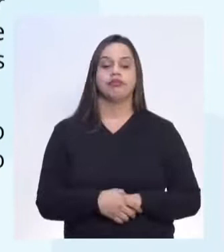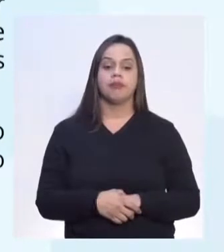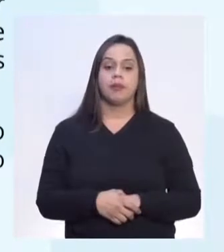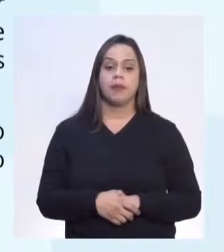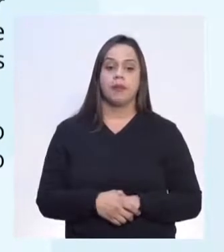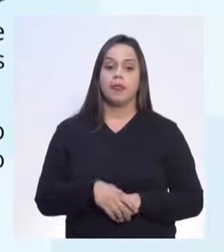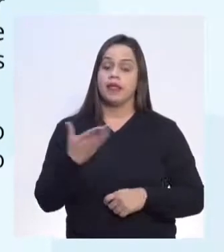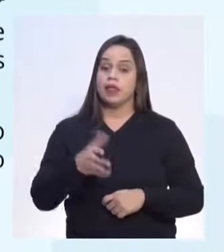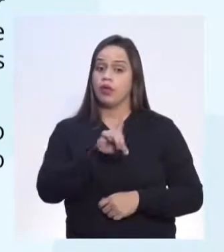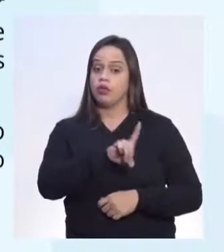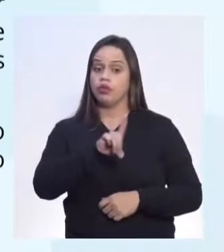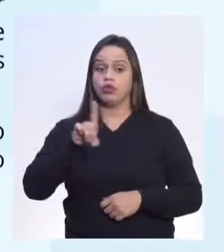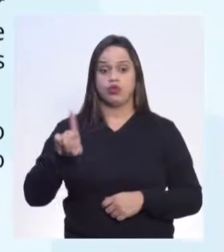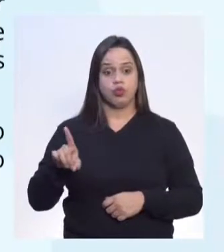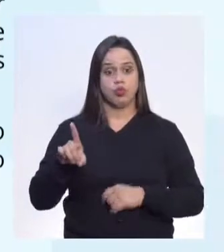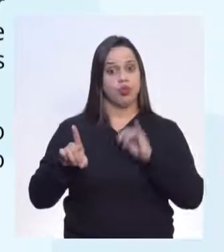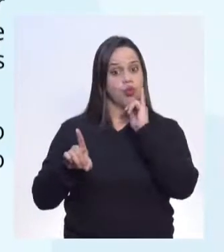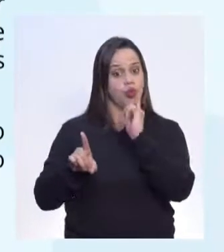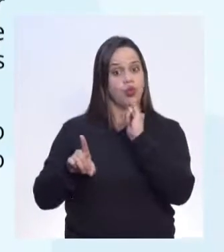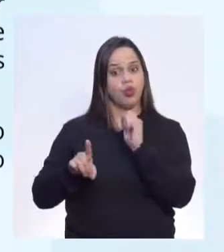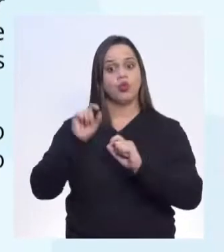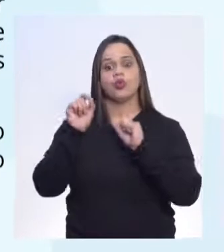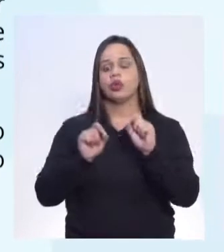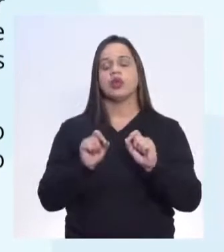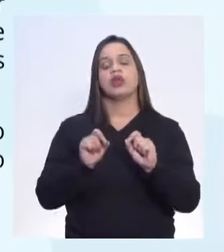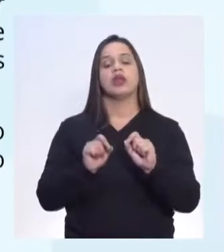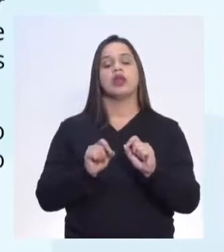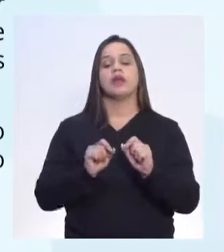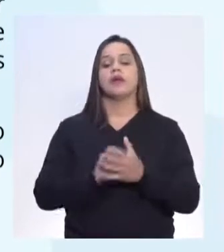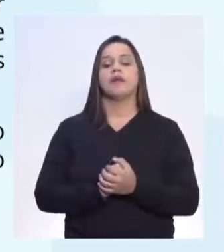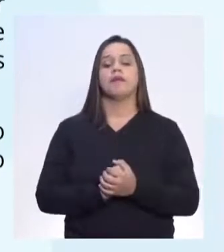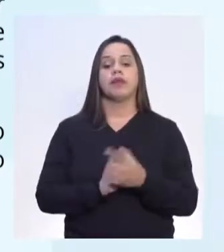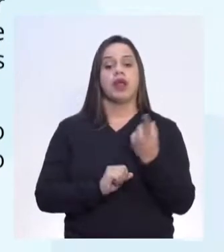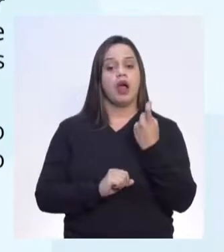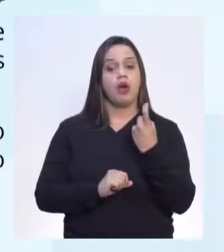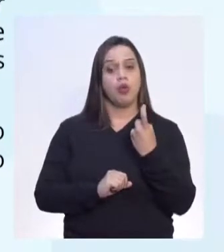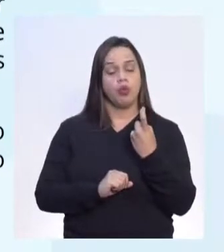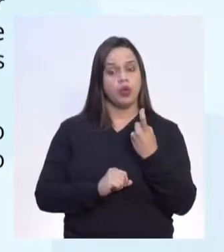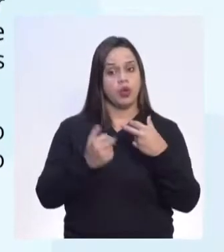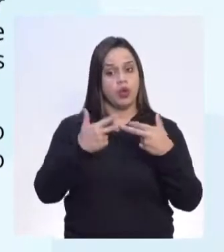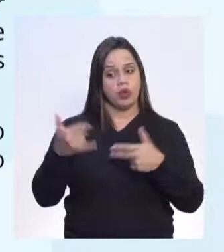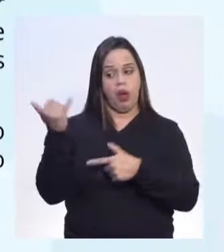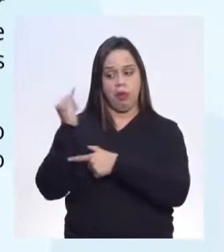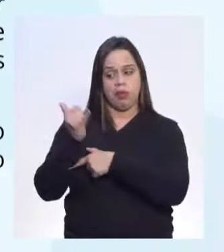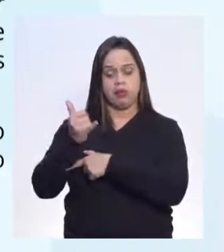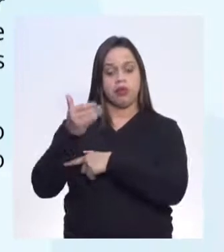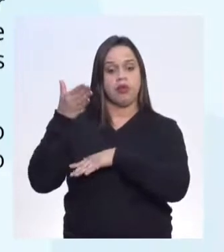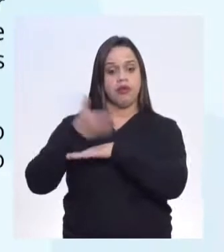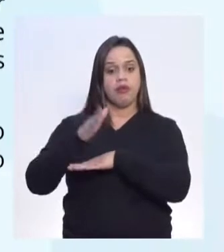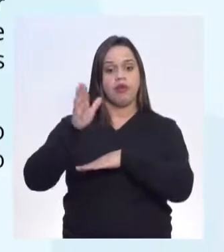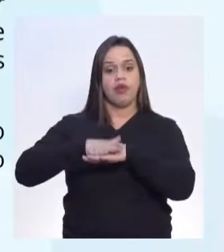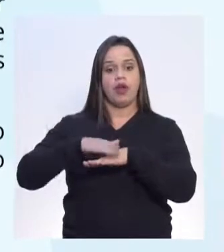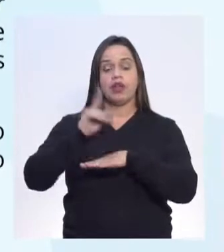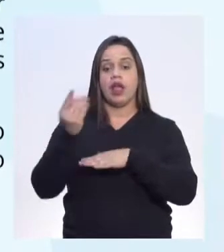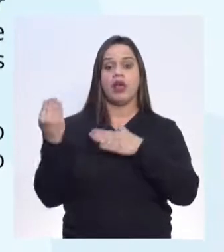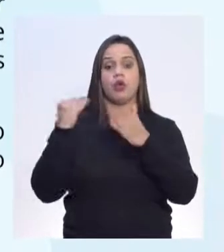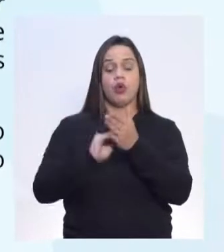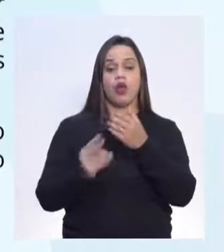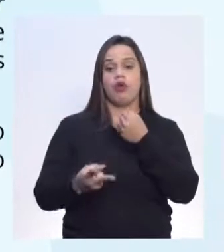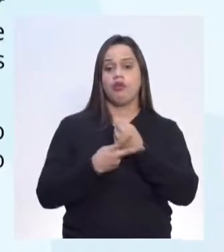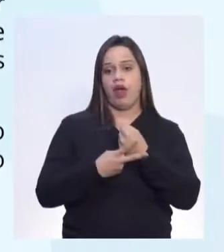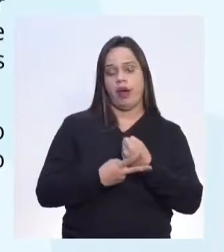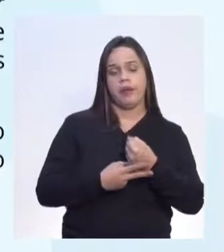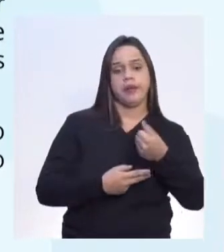no discurso direto, a única coisa que o narrador faz é colocar um verbo ali.